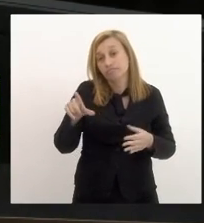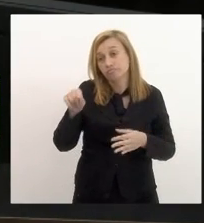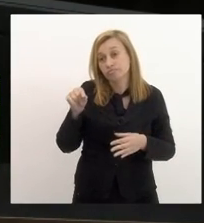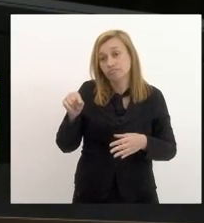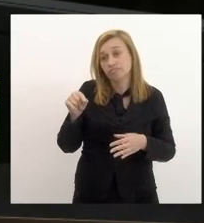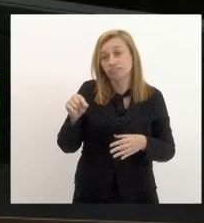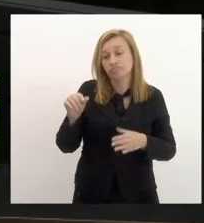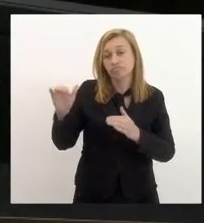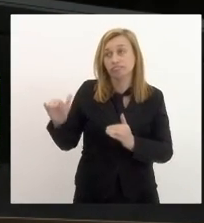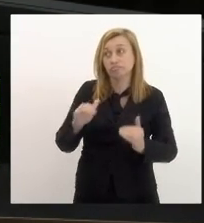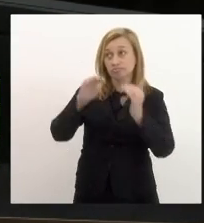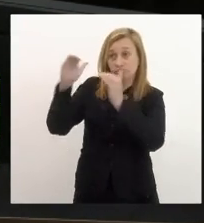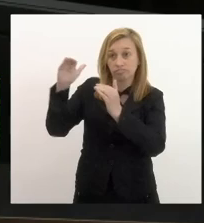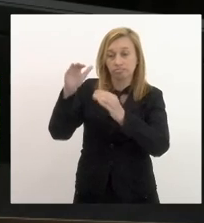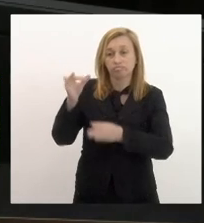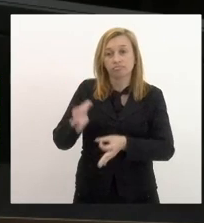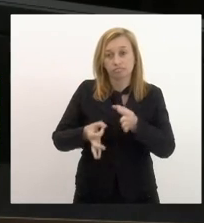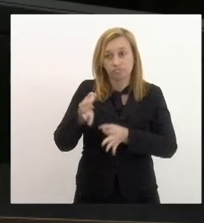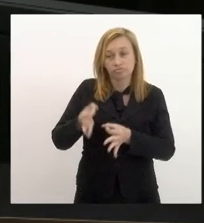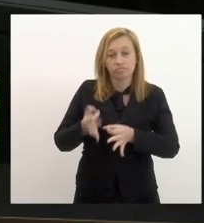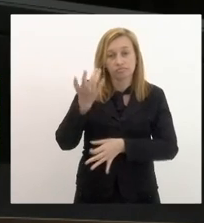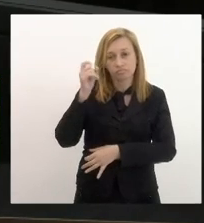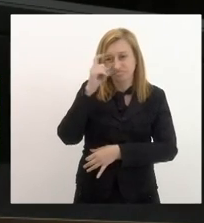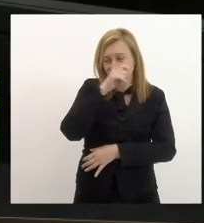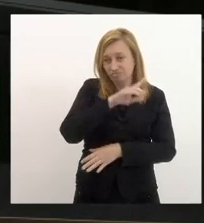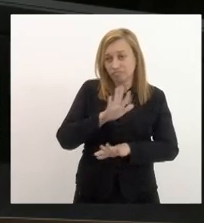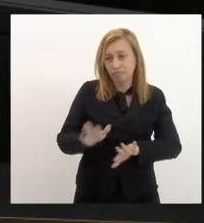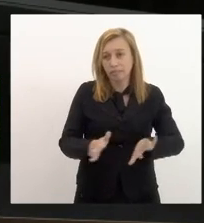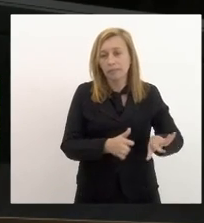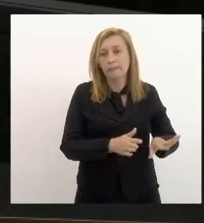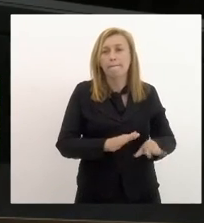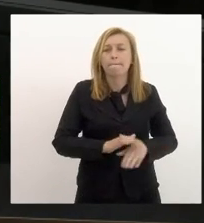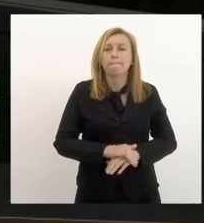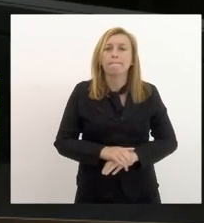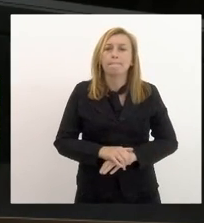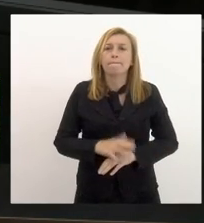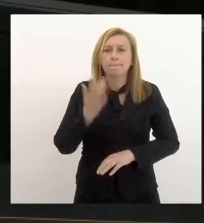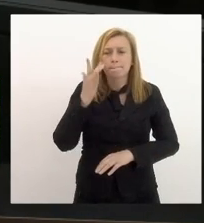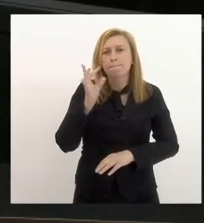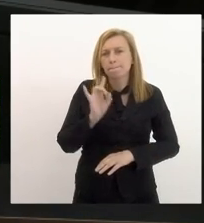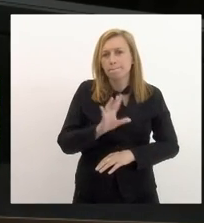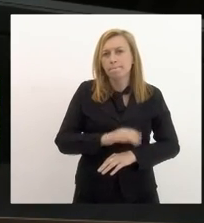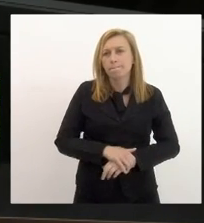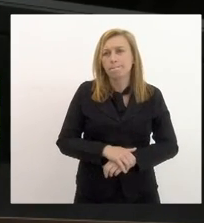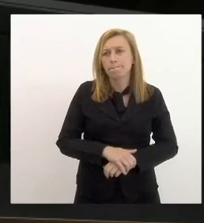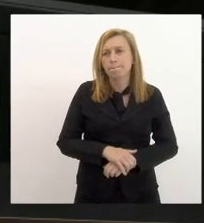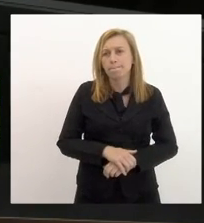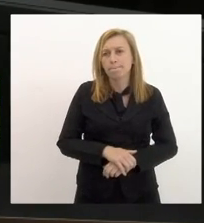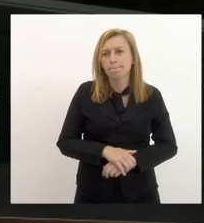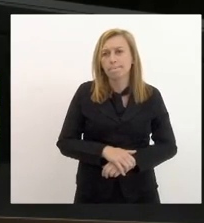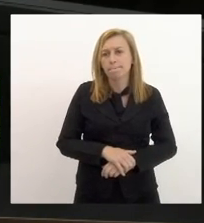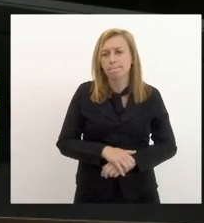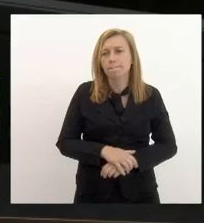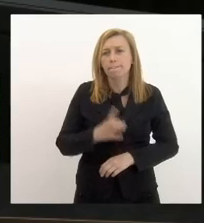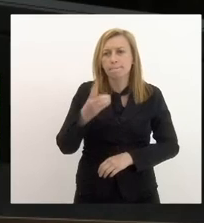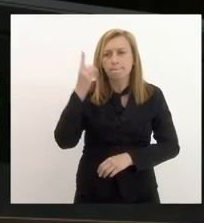decisão da instância superior acho mais difícil eu acho que era isso